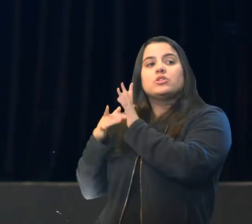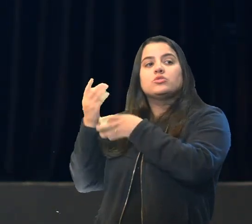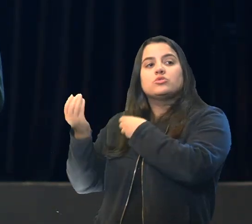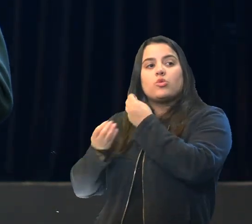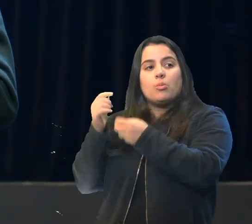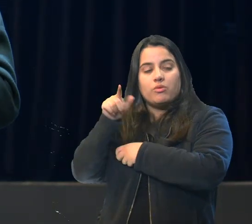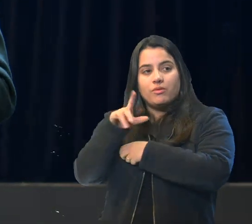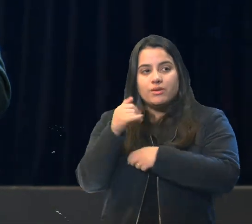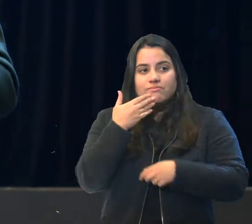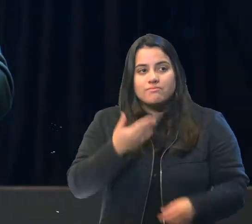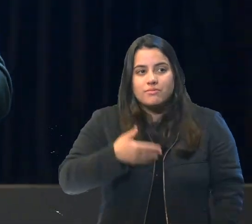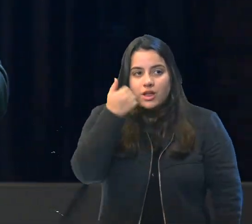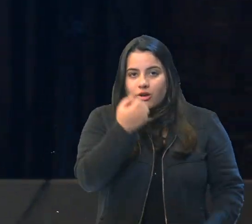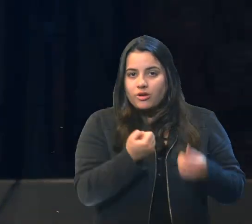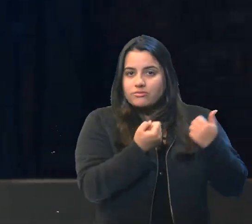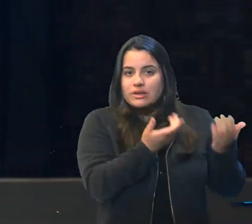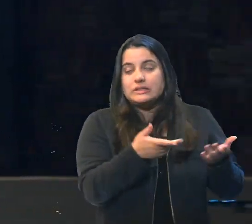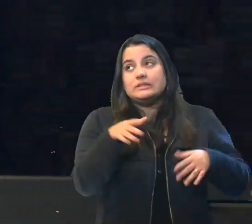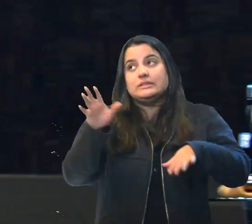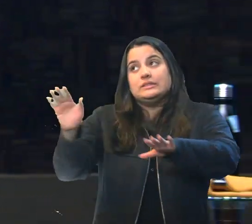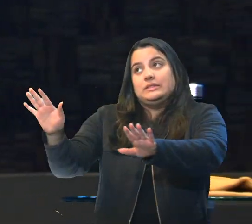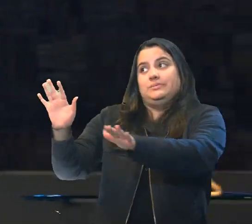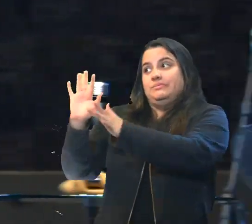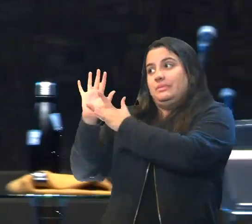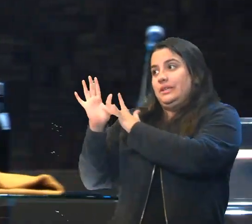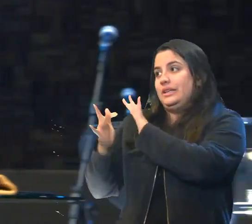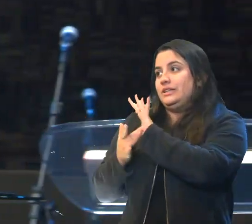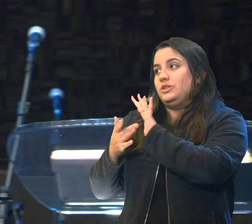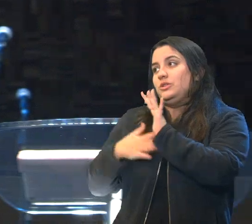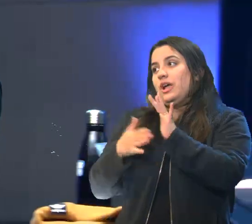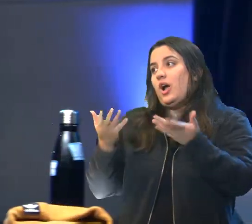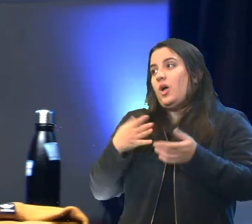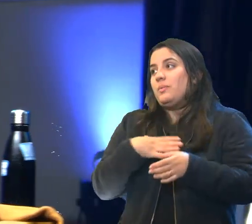melhor? Você vai falar: não, peraí, Jesus, eu estou levando minha filha no handebol.